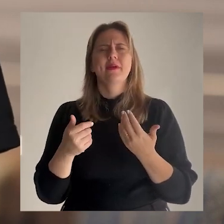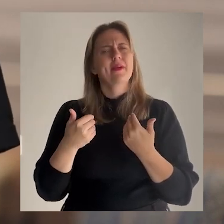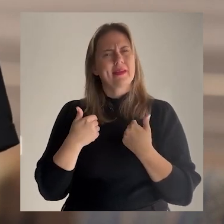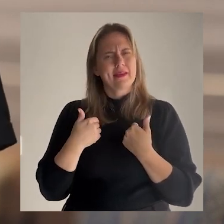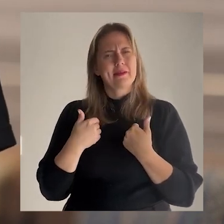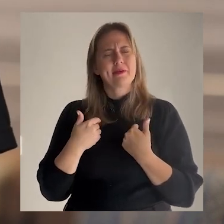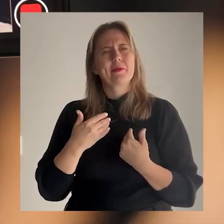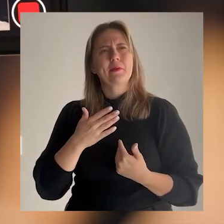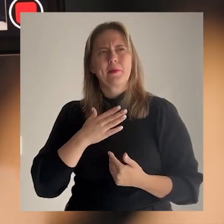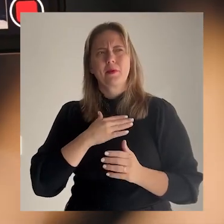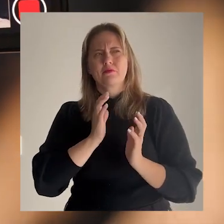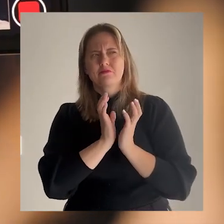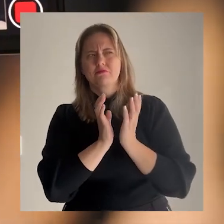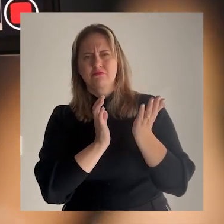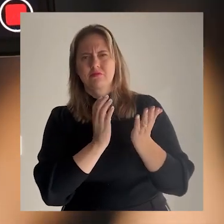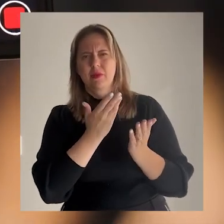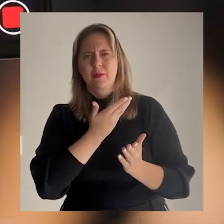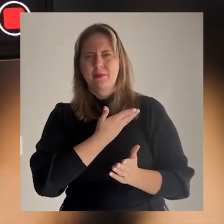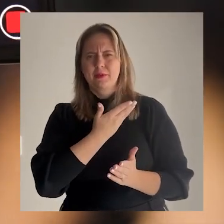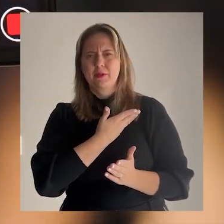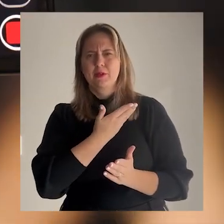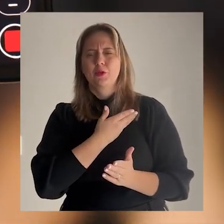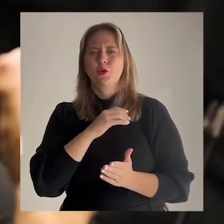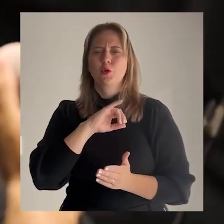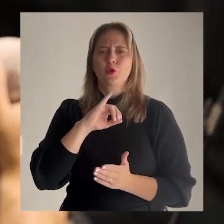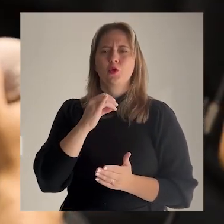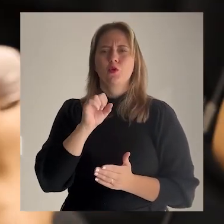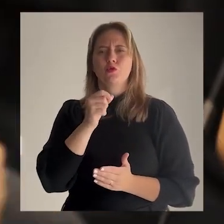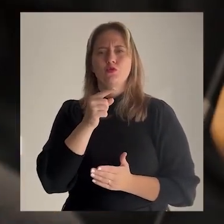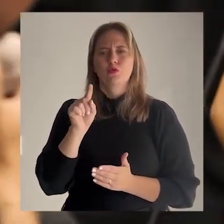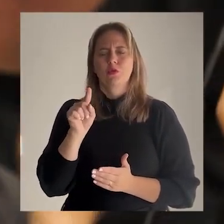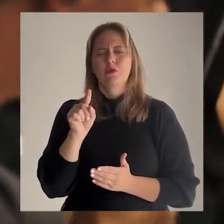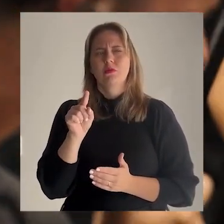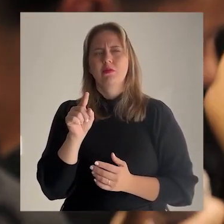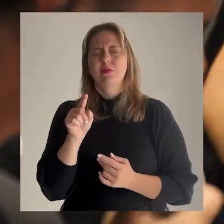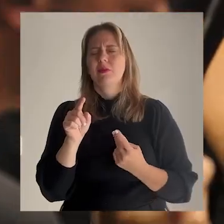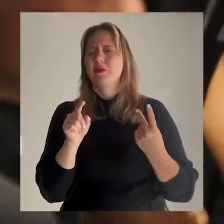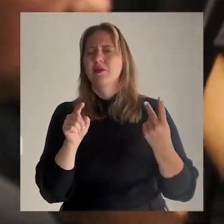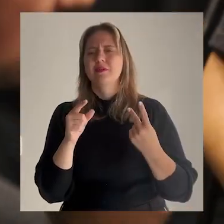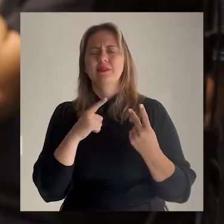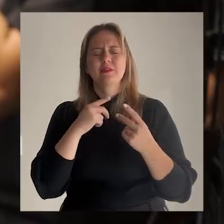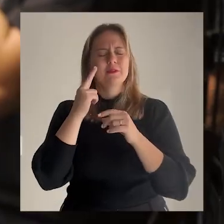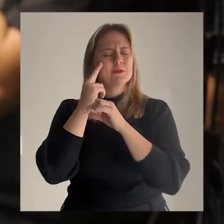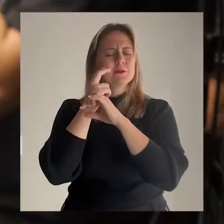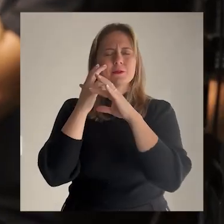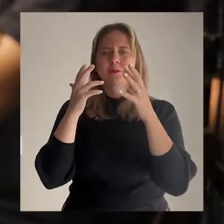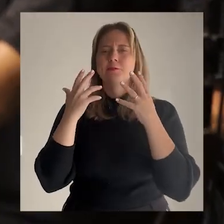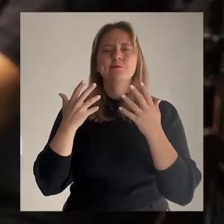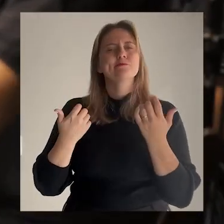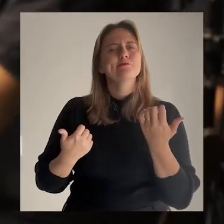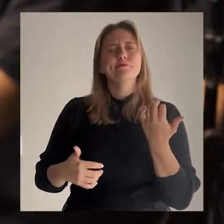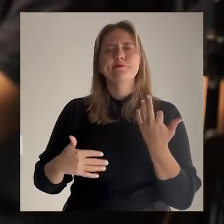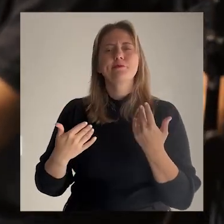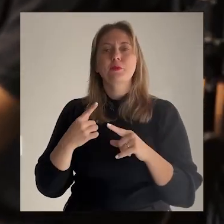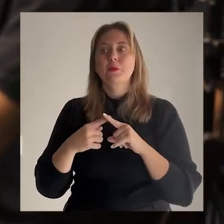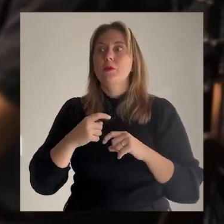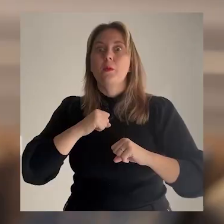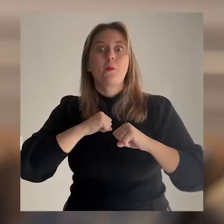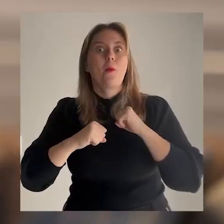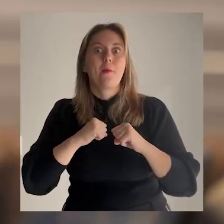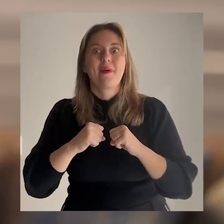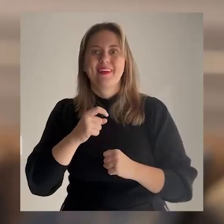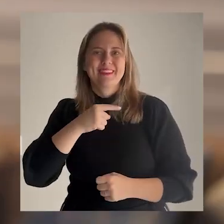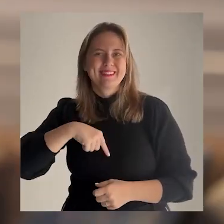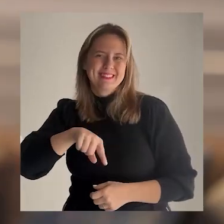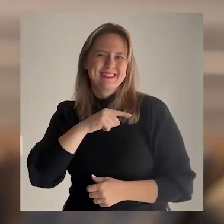e o meu parceiro de grupo, o João Lucas Ferreira, a gente sempre teve o sonho de seguir tocando, porque a música movimenta a gente.